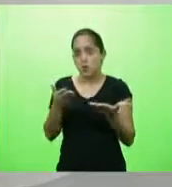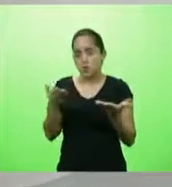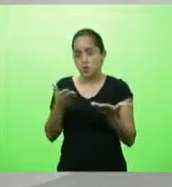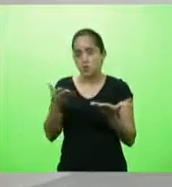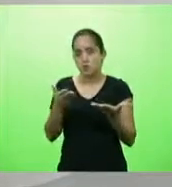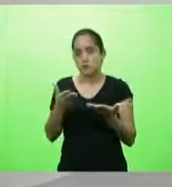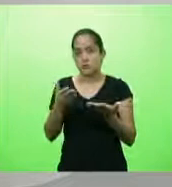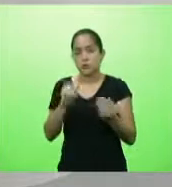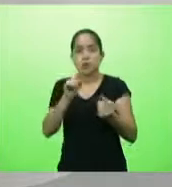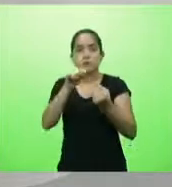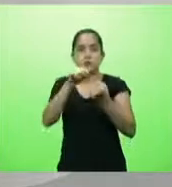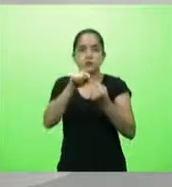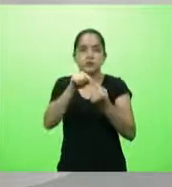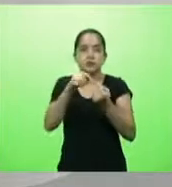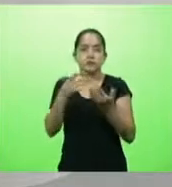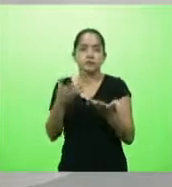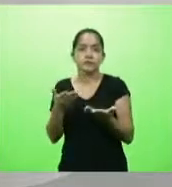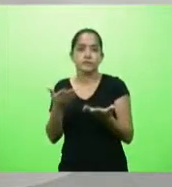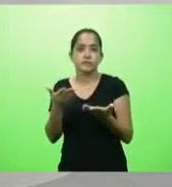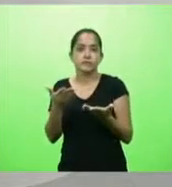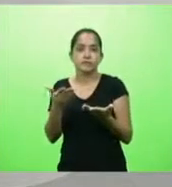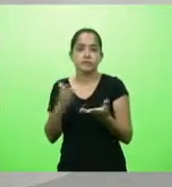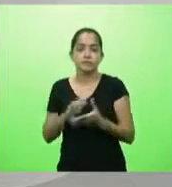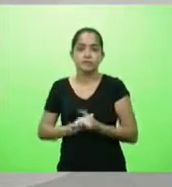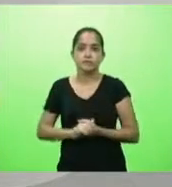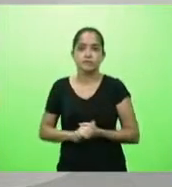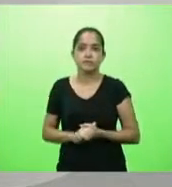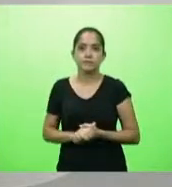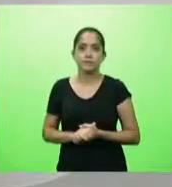o objetivo aqui, senhor presidente, de